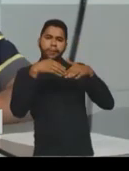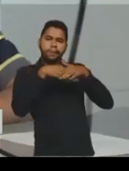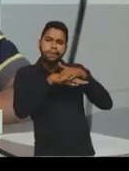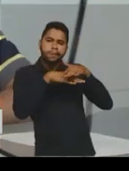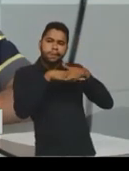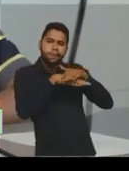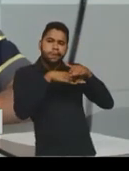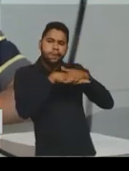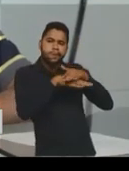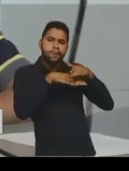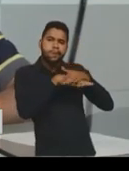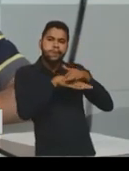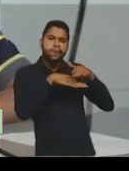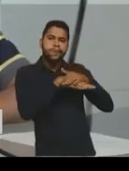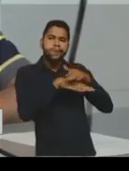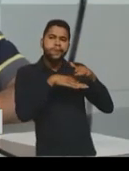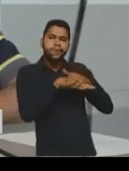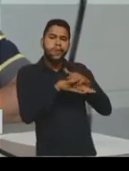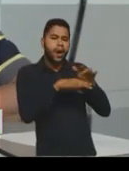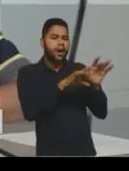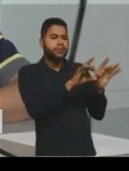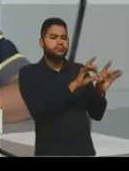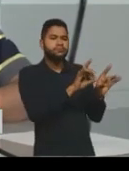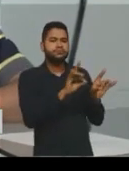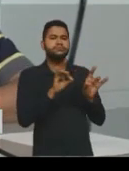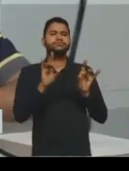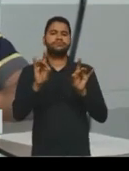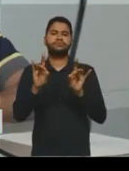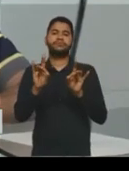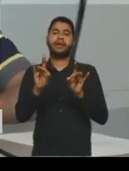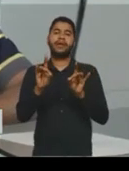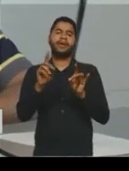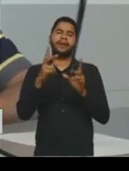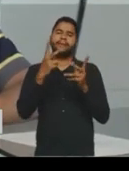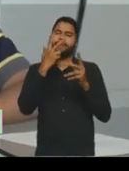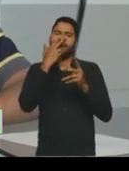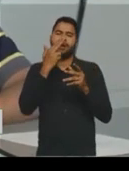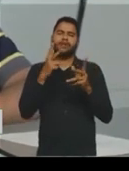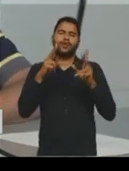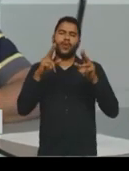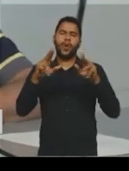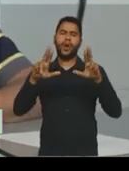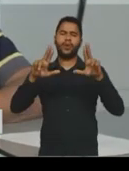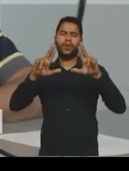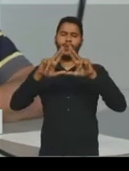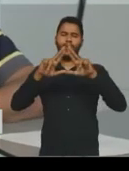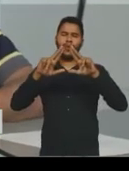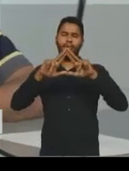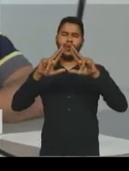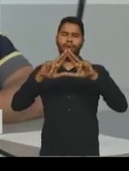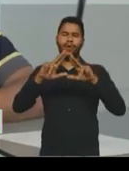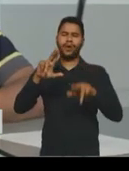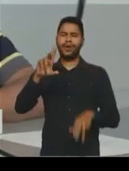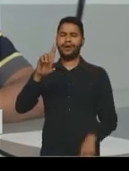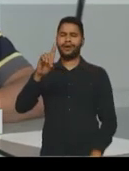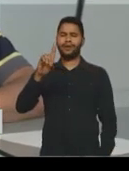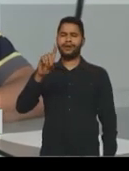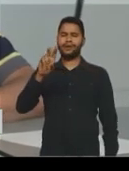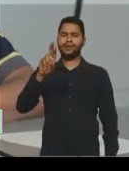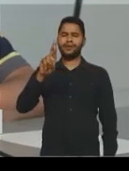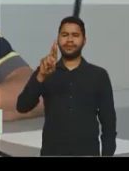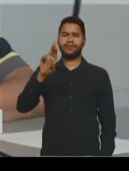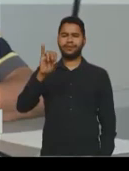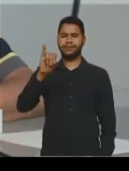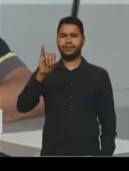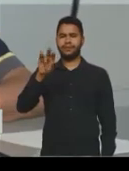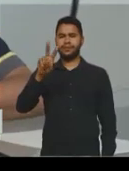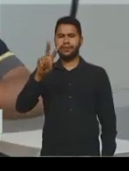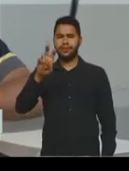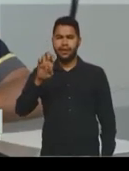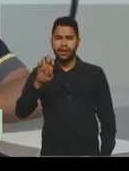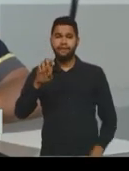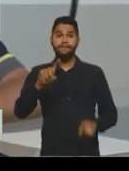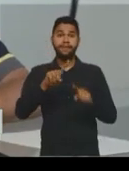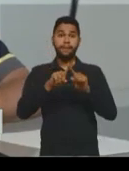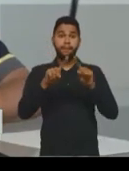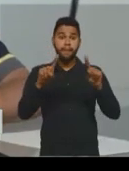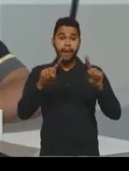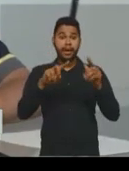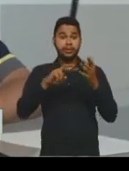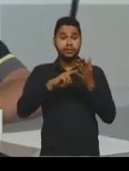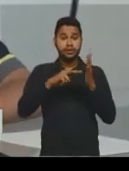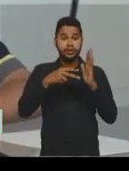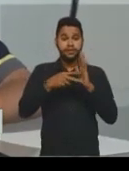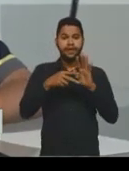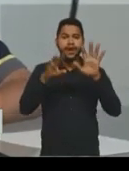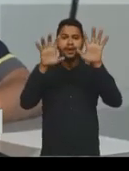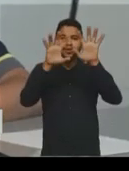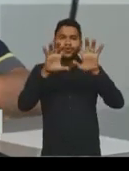voltar naquele arquivo, você tem. Então, na verdade, ela é um drive, né? Mas tem essa tradução de nuvem, porque